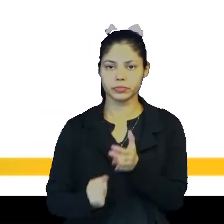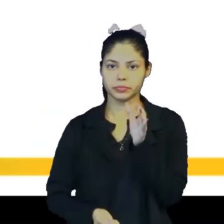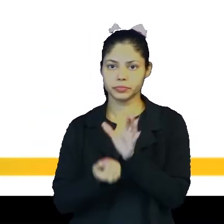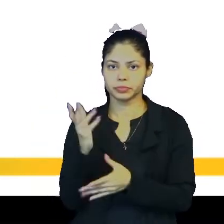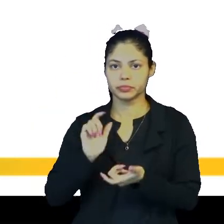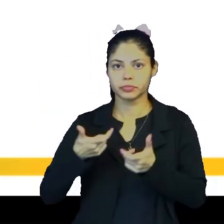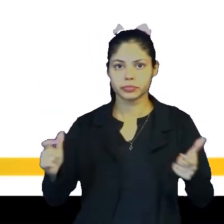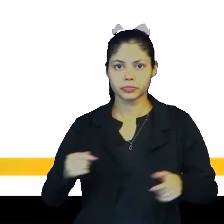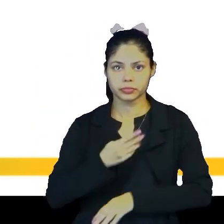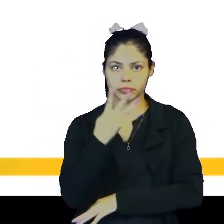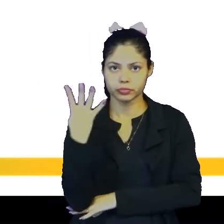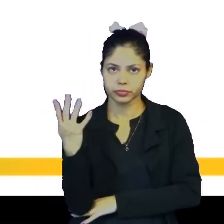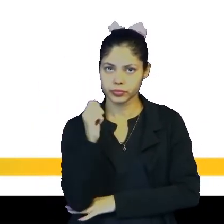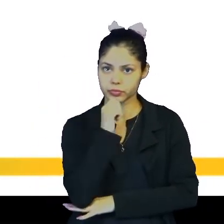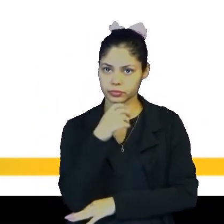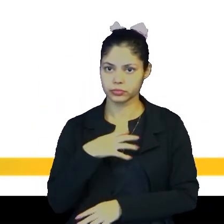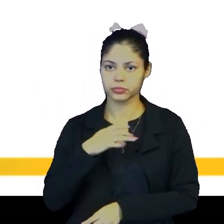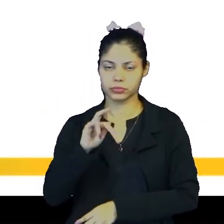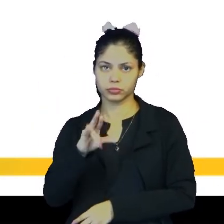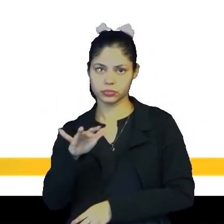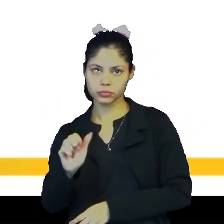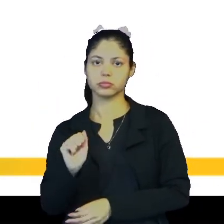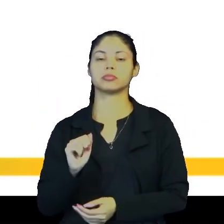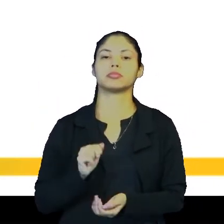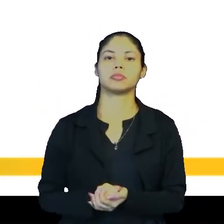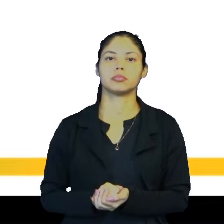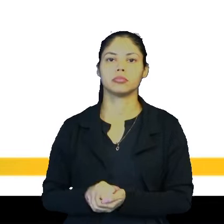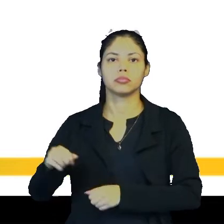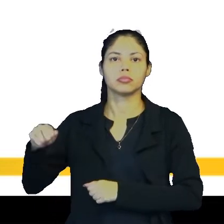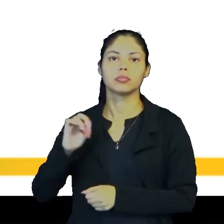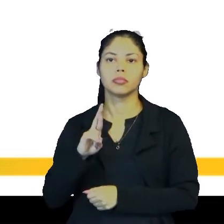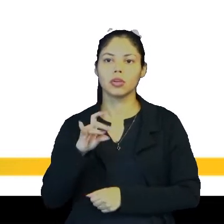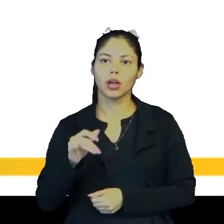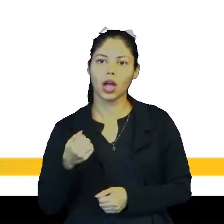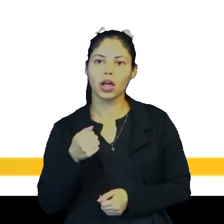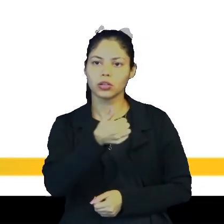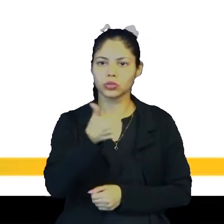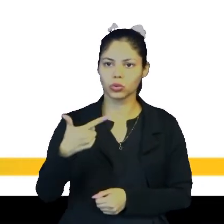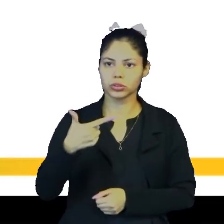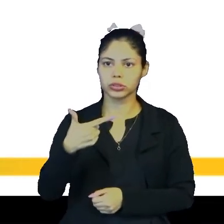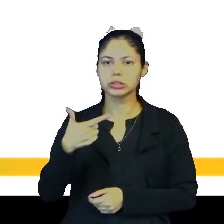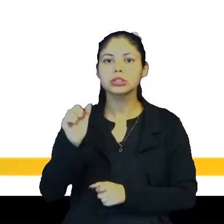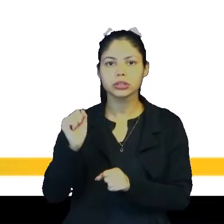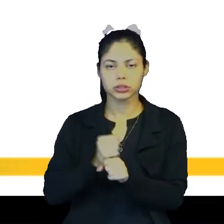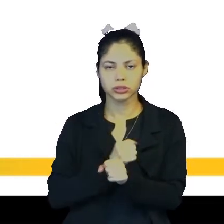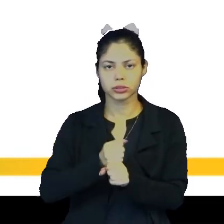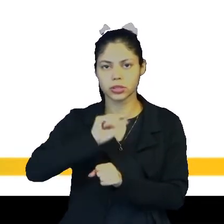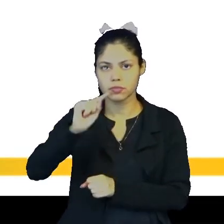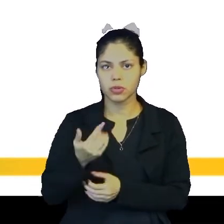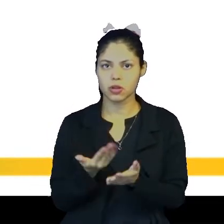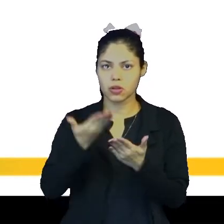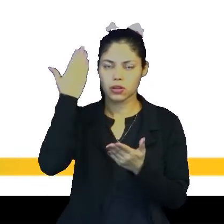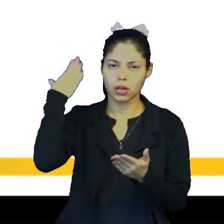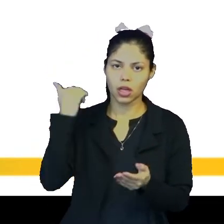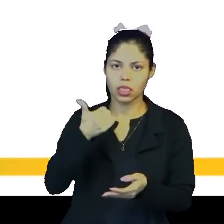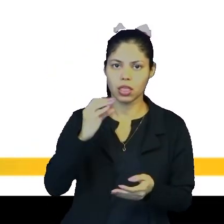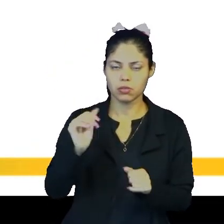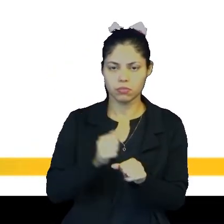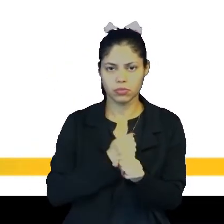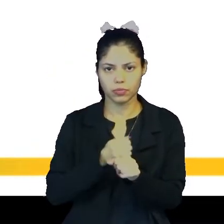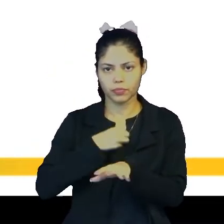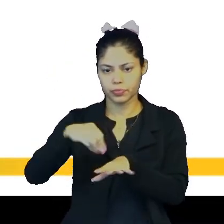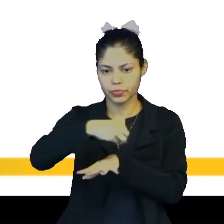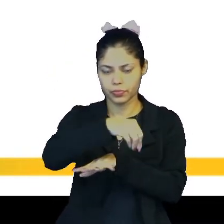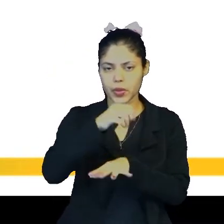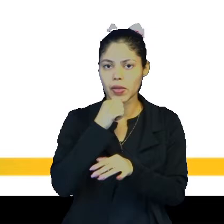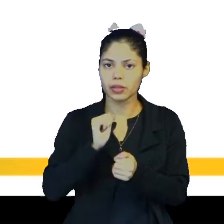existência de uma grande quantidade de sítios arqueológicos datados de 12 mil a 10 mil anos atrás e que estão espalhados